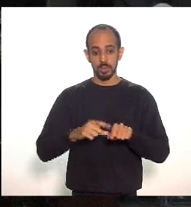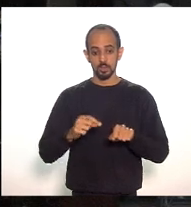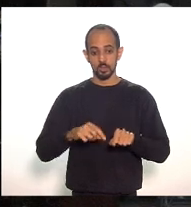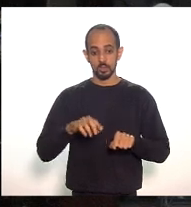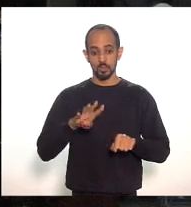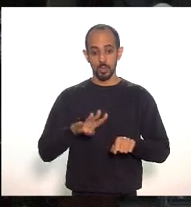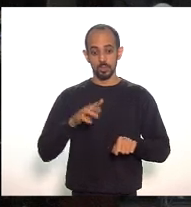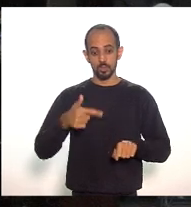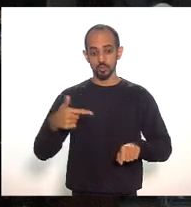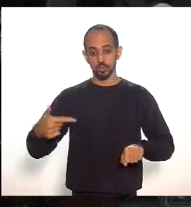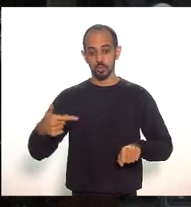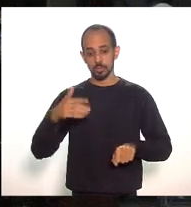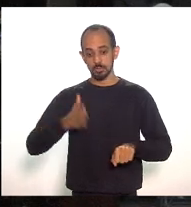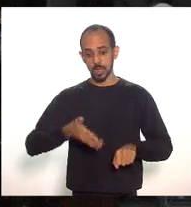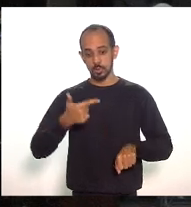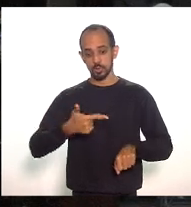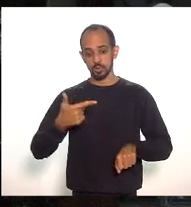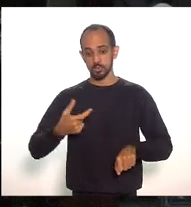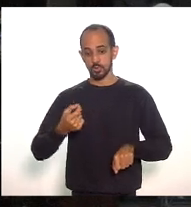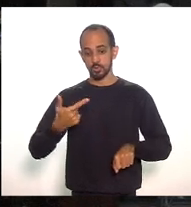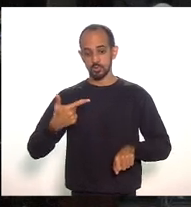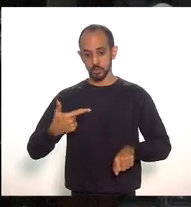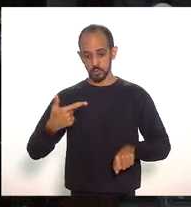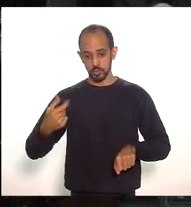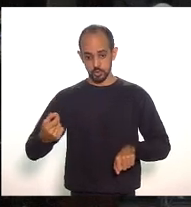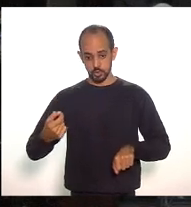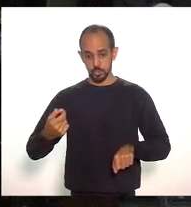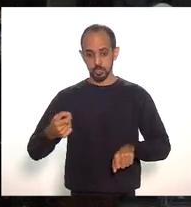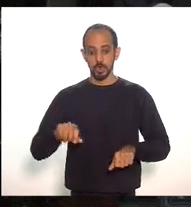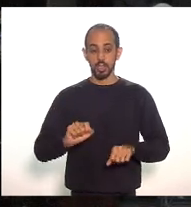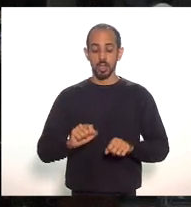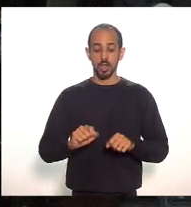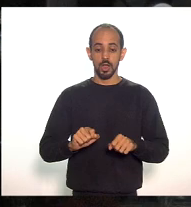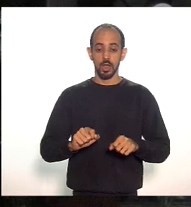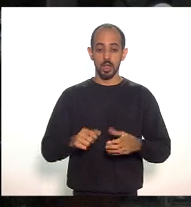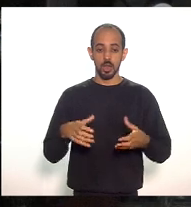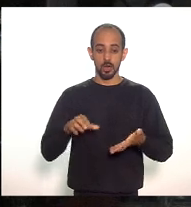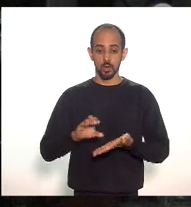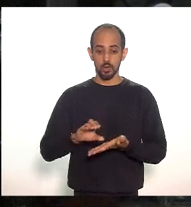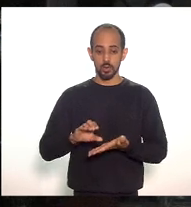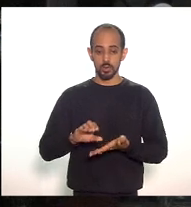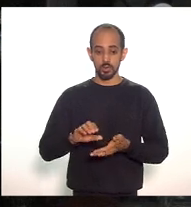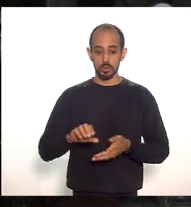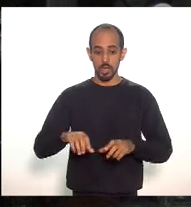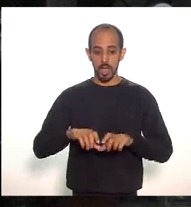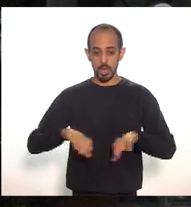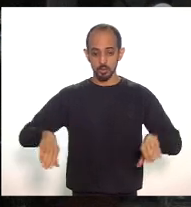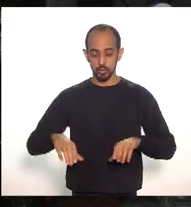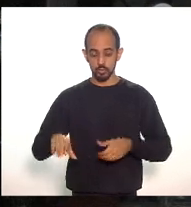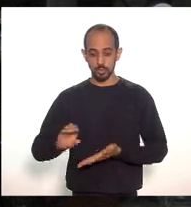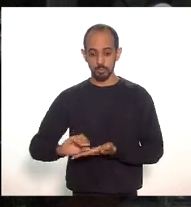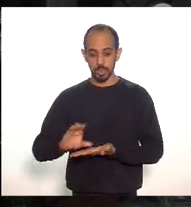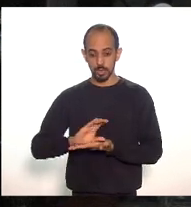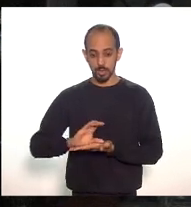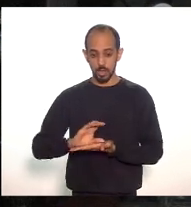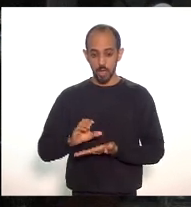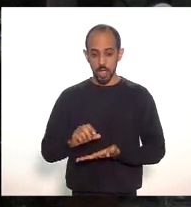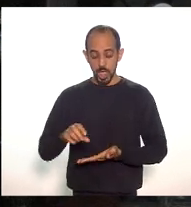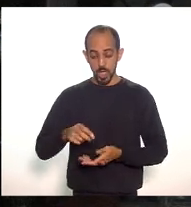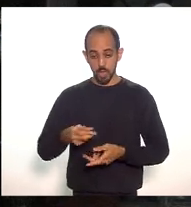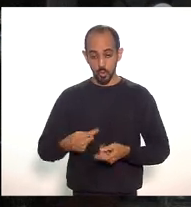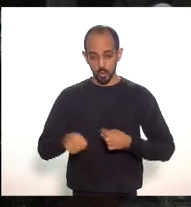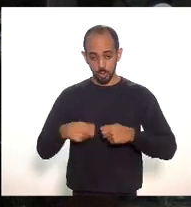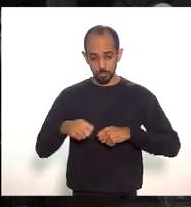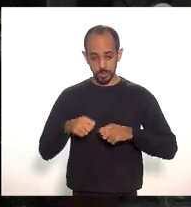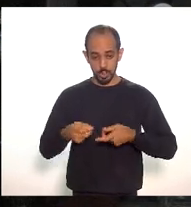2020 pendendo de pareceres das comissões de condição Justiça de saneamento ambiental e assunto Municipal desenvolvimento Regional de Economia de